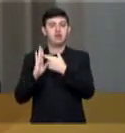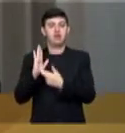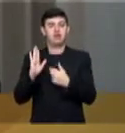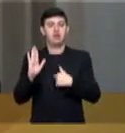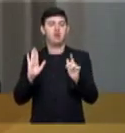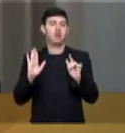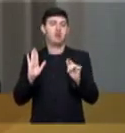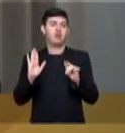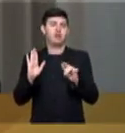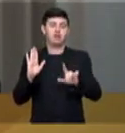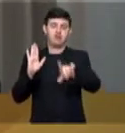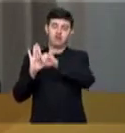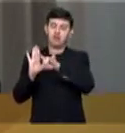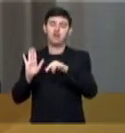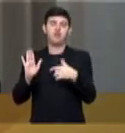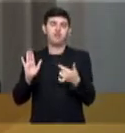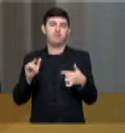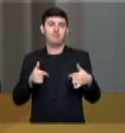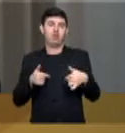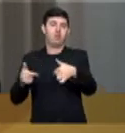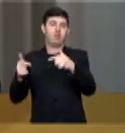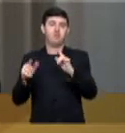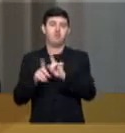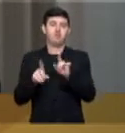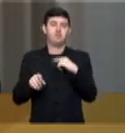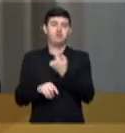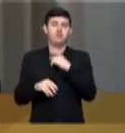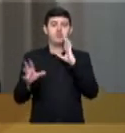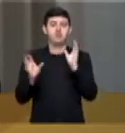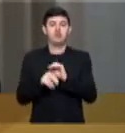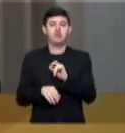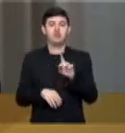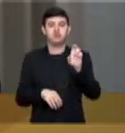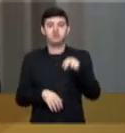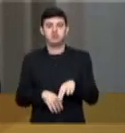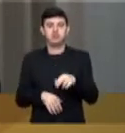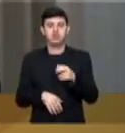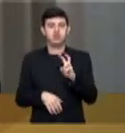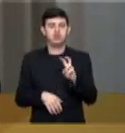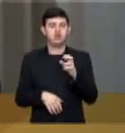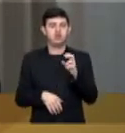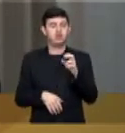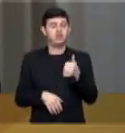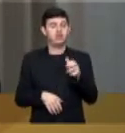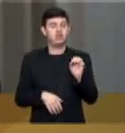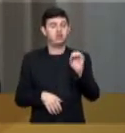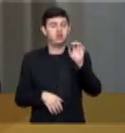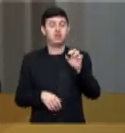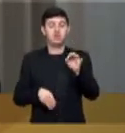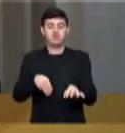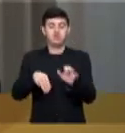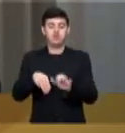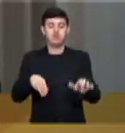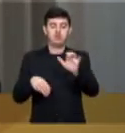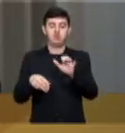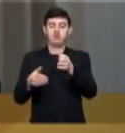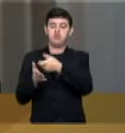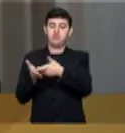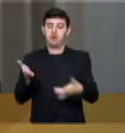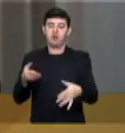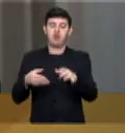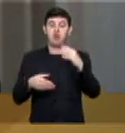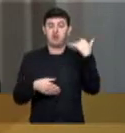combatida. Para além do julgado já citado, citaria a DIN 510 da ministra Carmen Lúcia, que também, nesse julgado, deixou claro